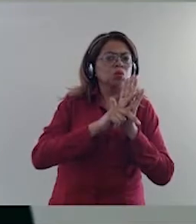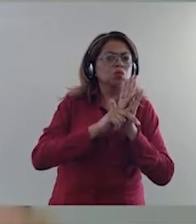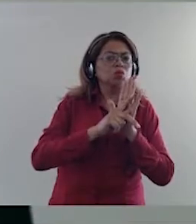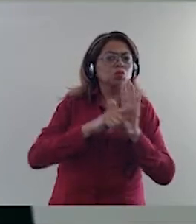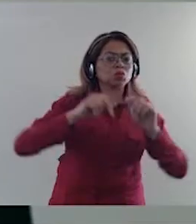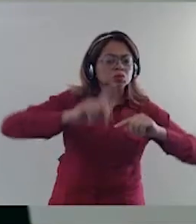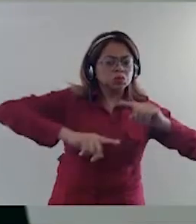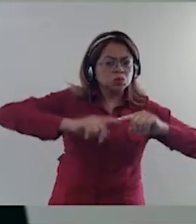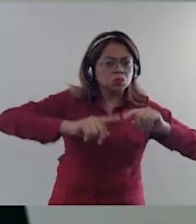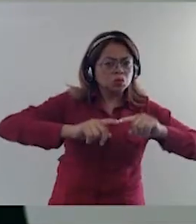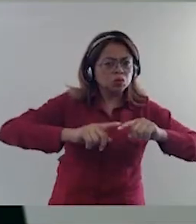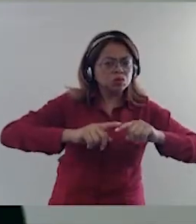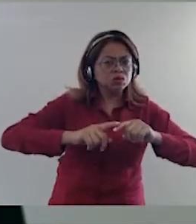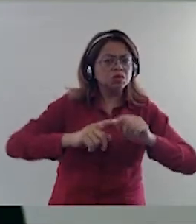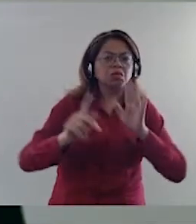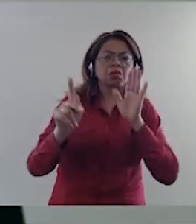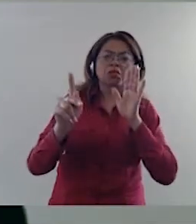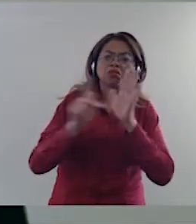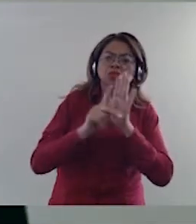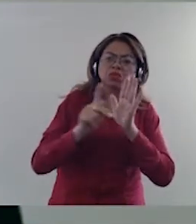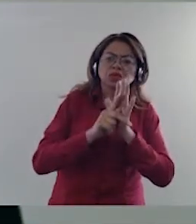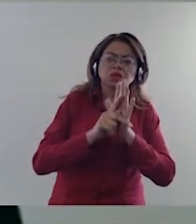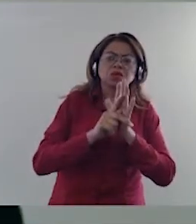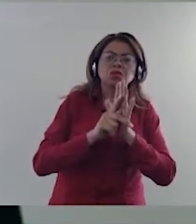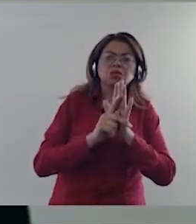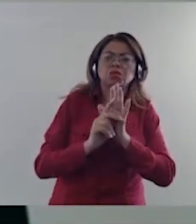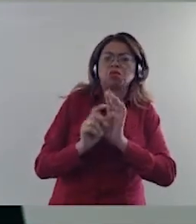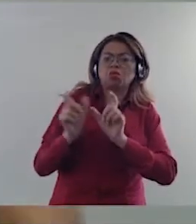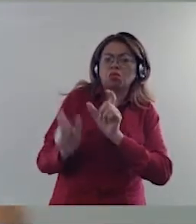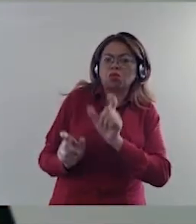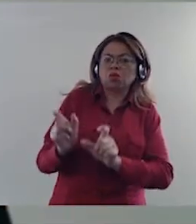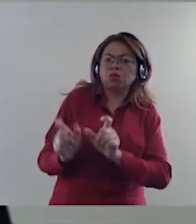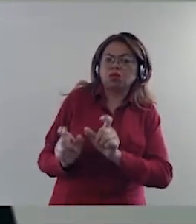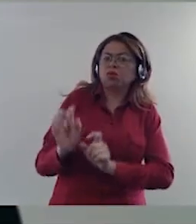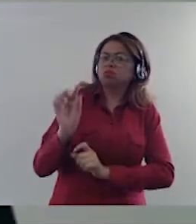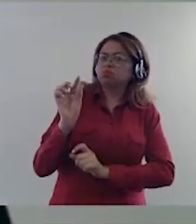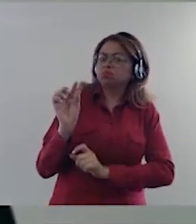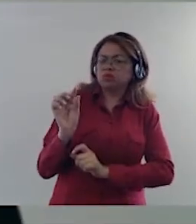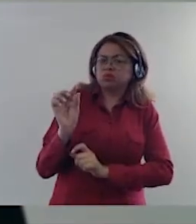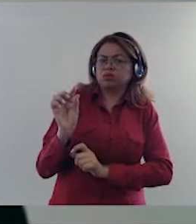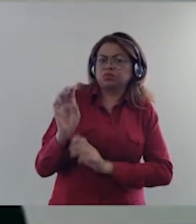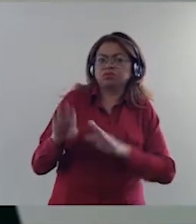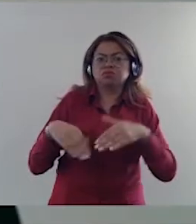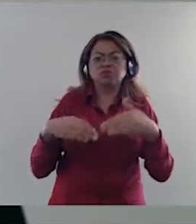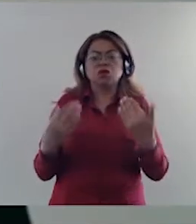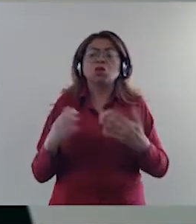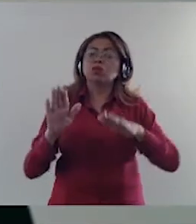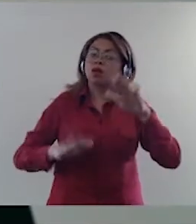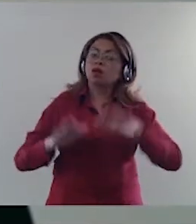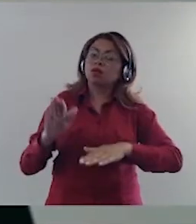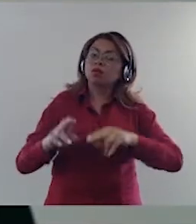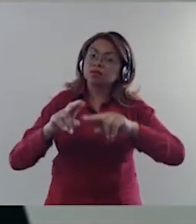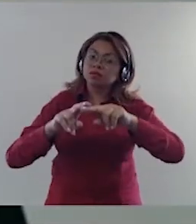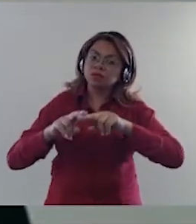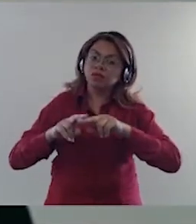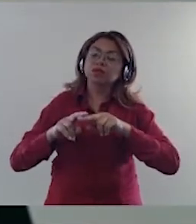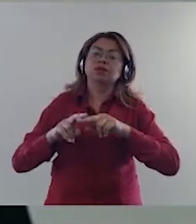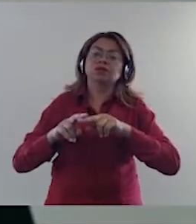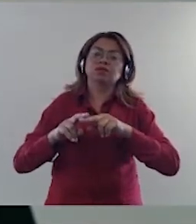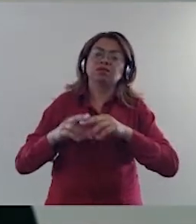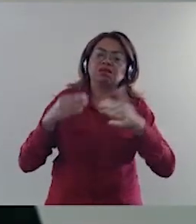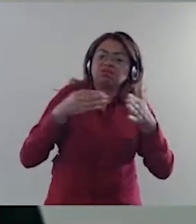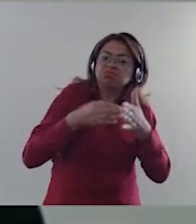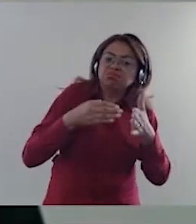ser ainda se entendido como uma causa dessa resistência por parte dos